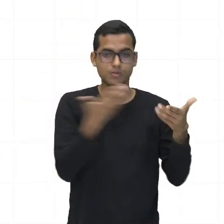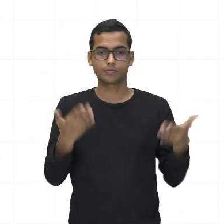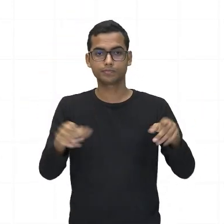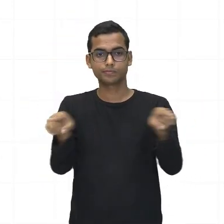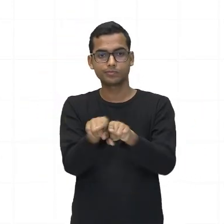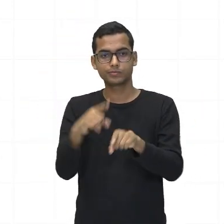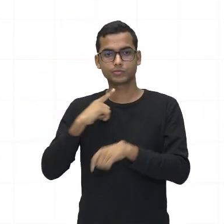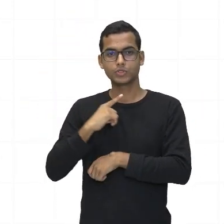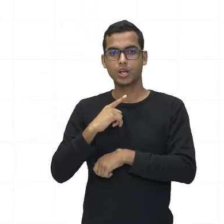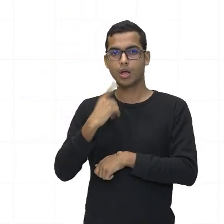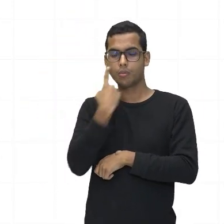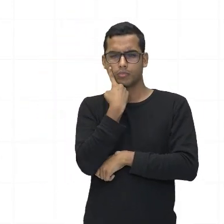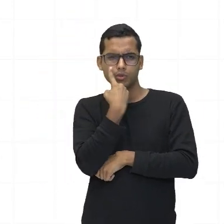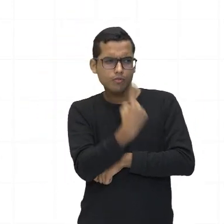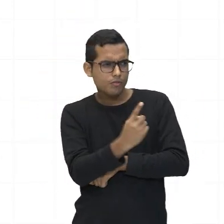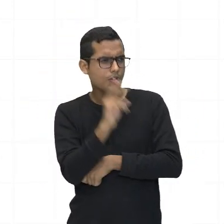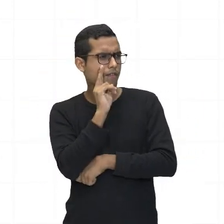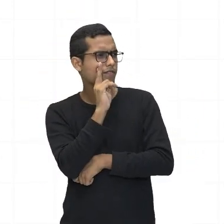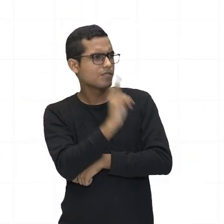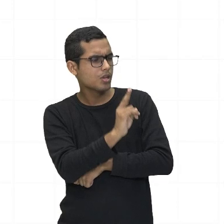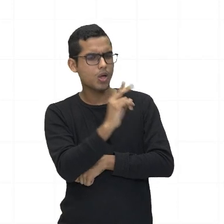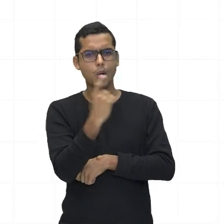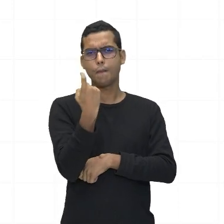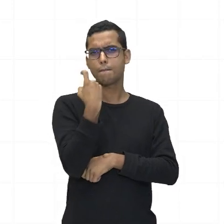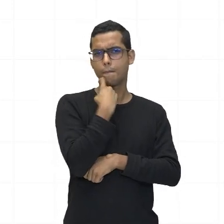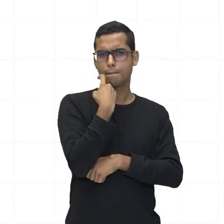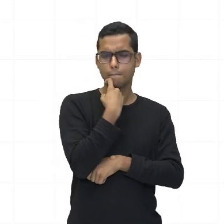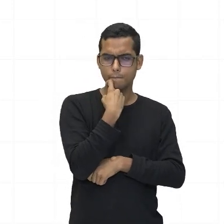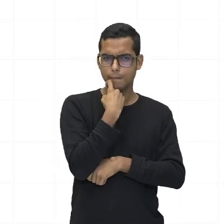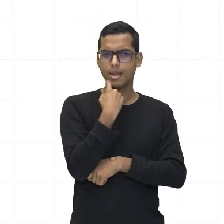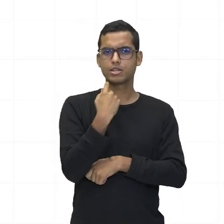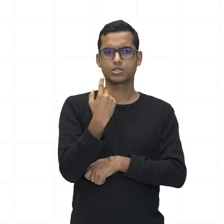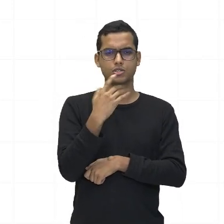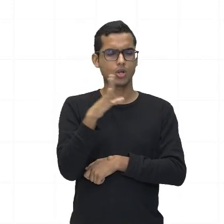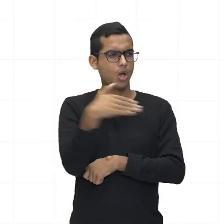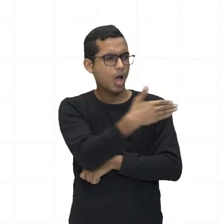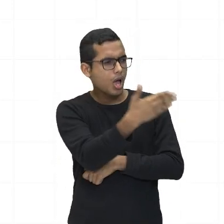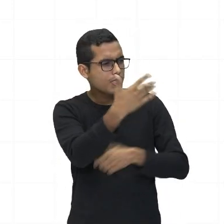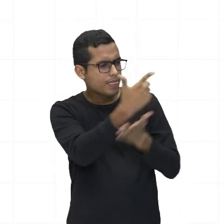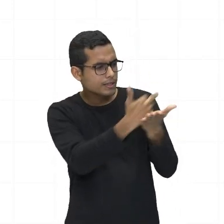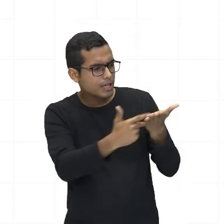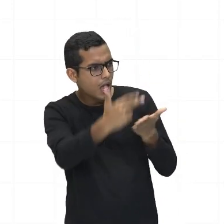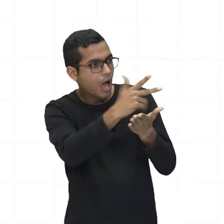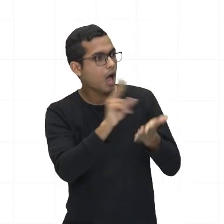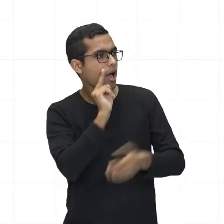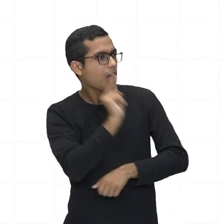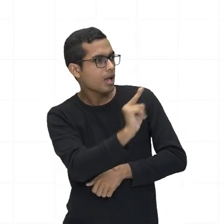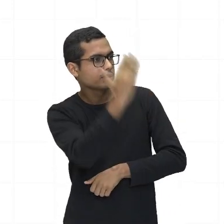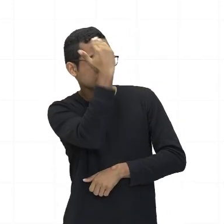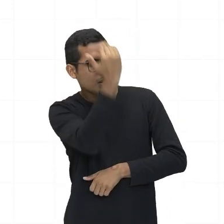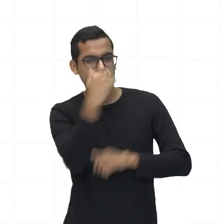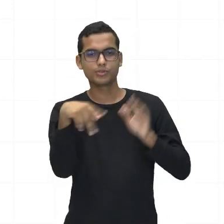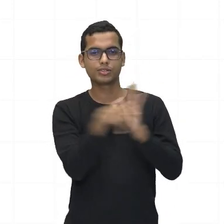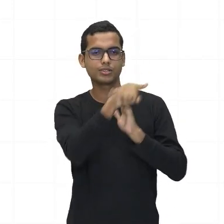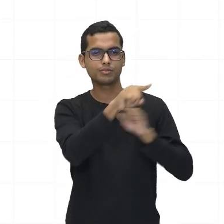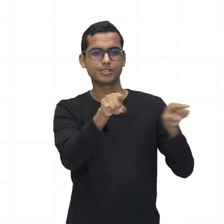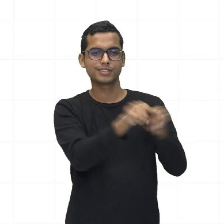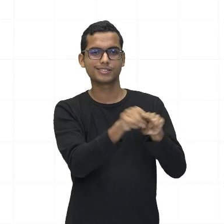havia uma comunidade, havia alguém que praticava a mesma fé do que eles.